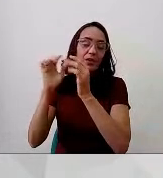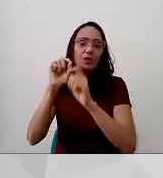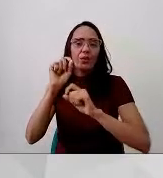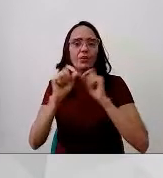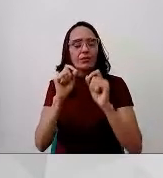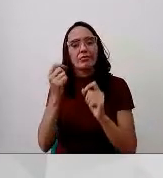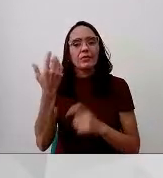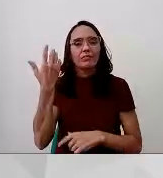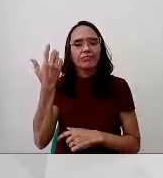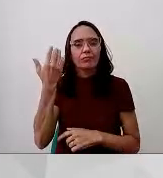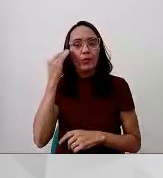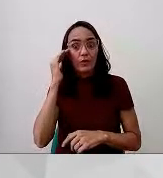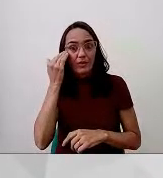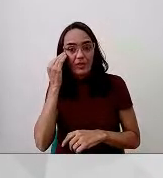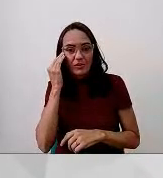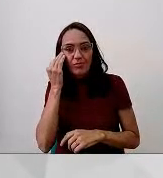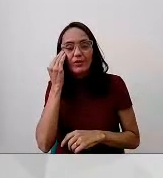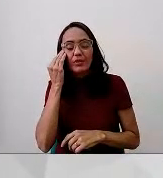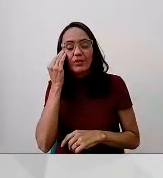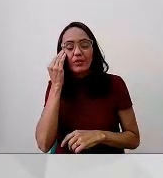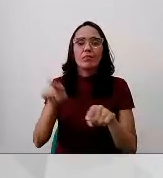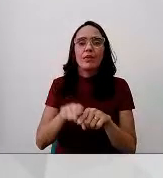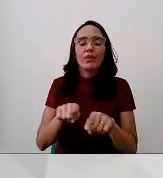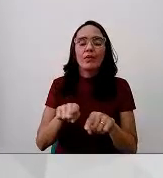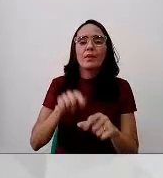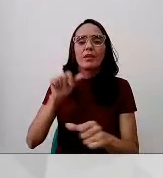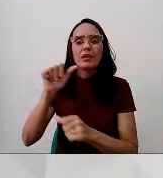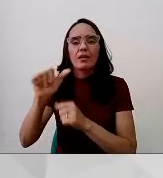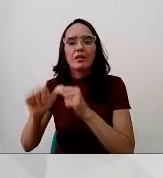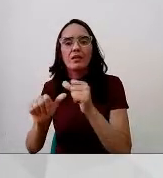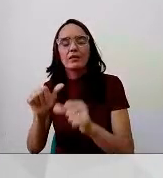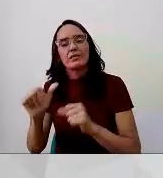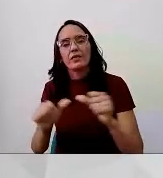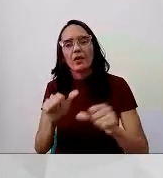retropropaga, para trás, né?